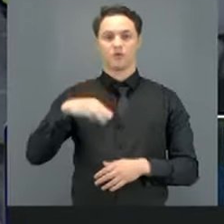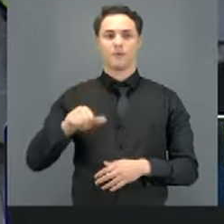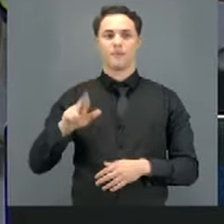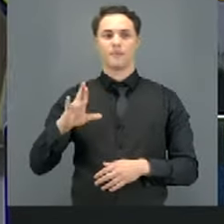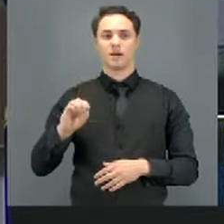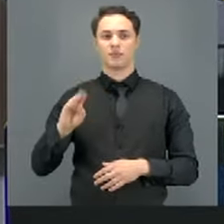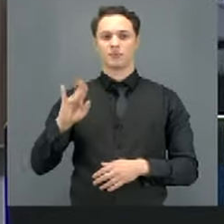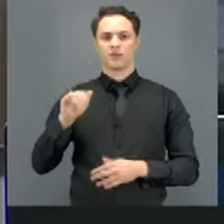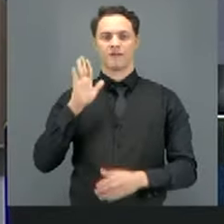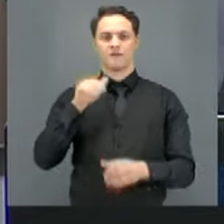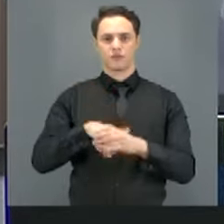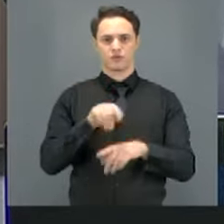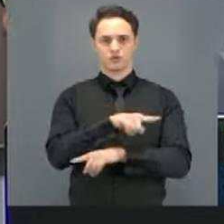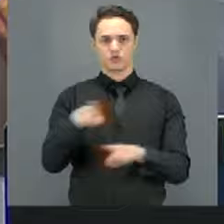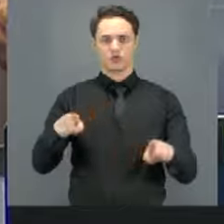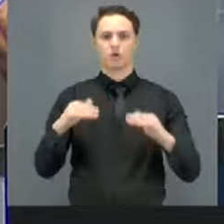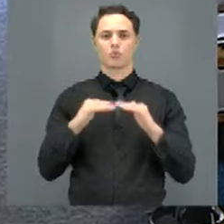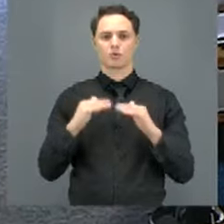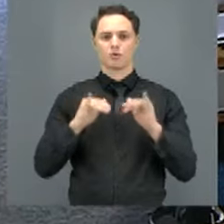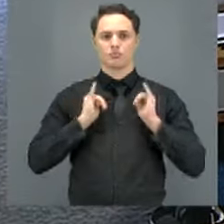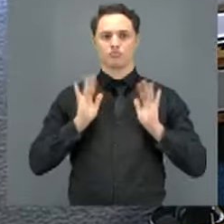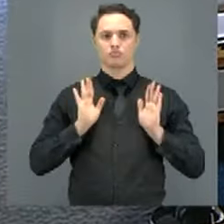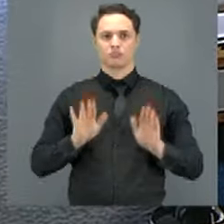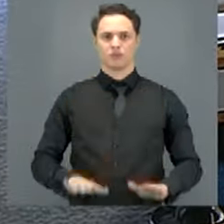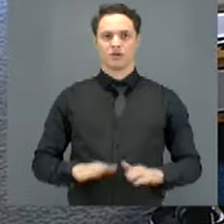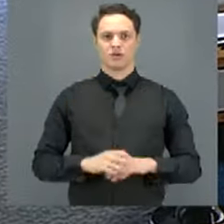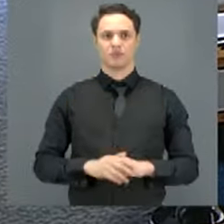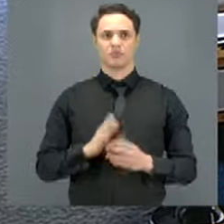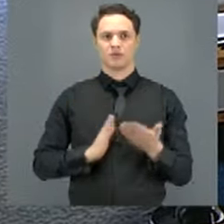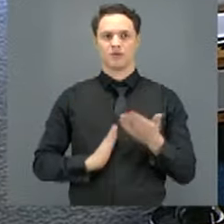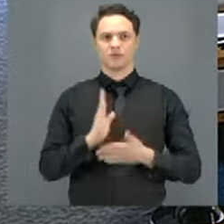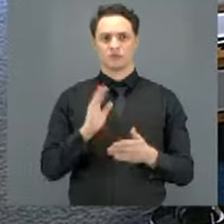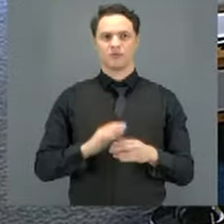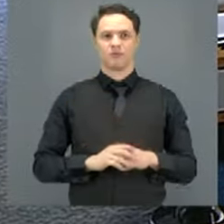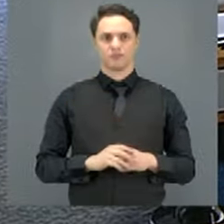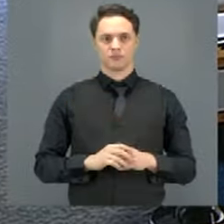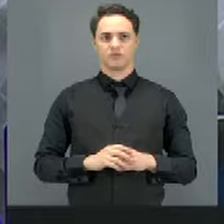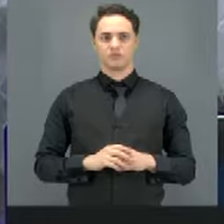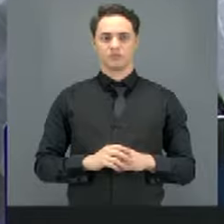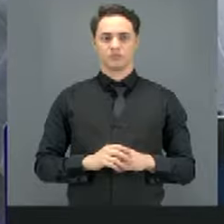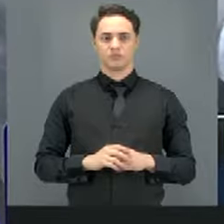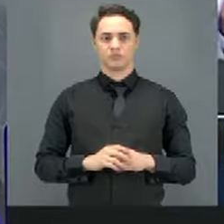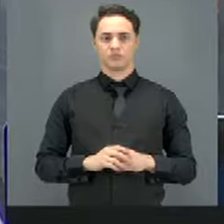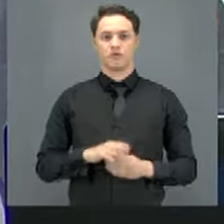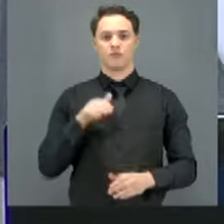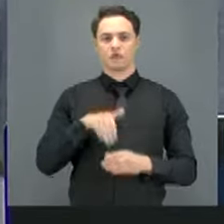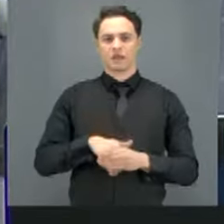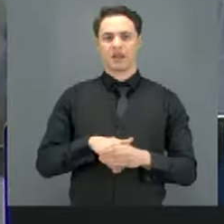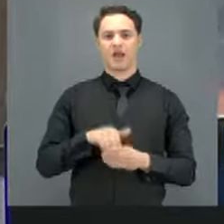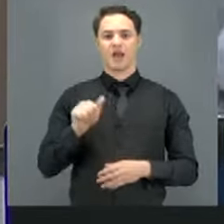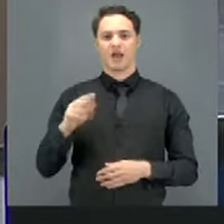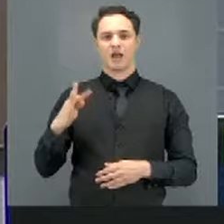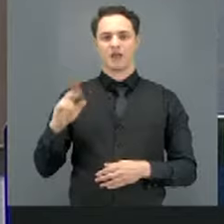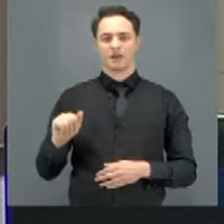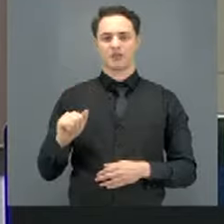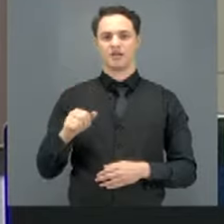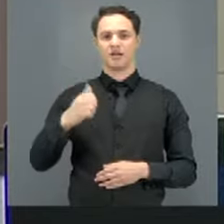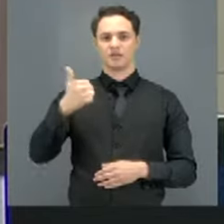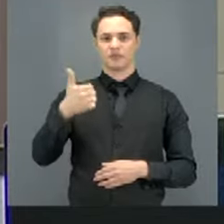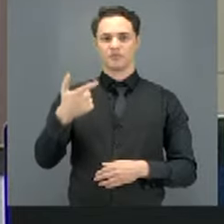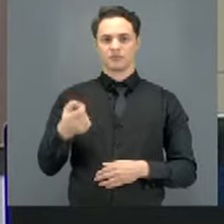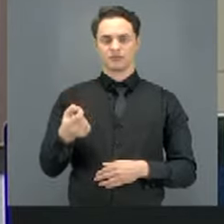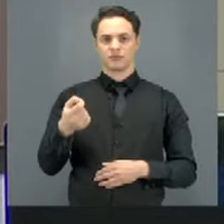Em votação, aqueles que concordam, permaneçam como se encontram. Aprovado. Coloco em votação as atas da